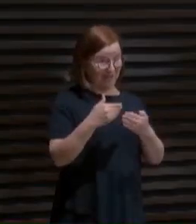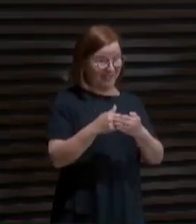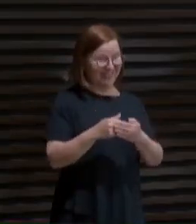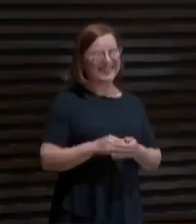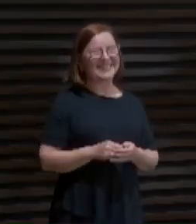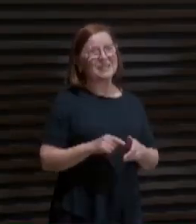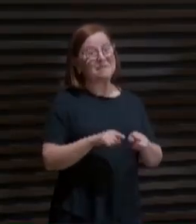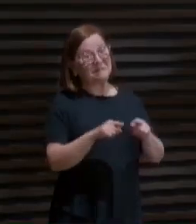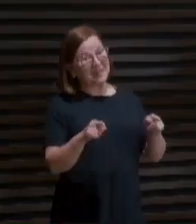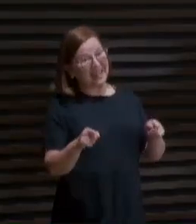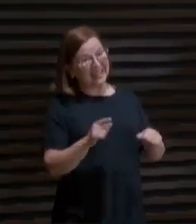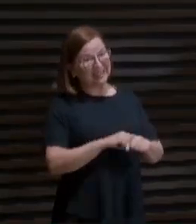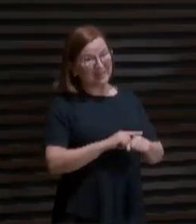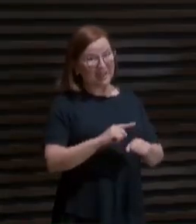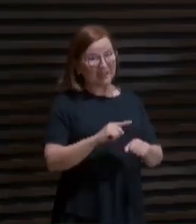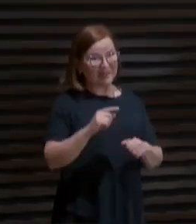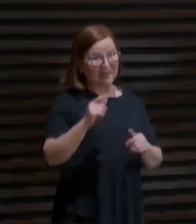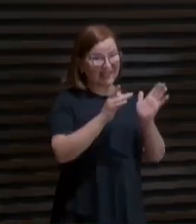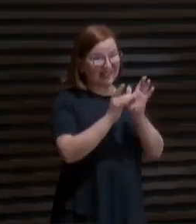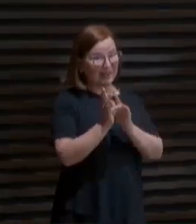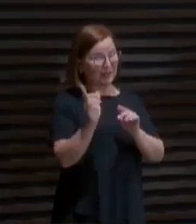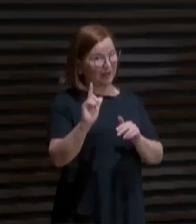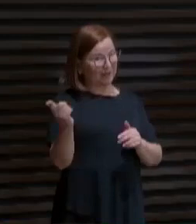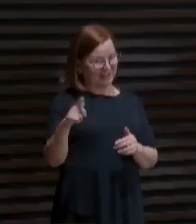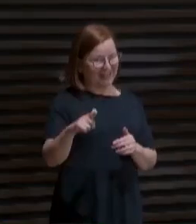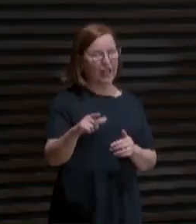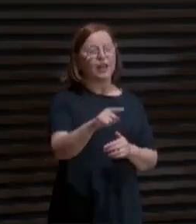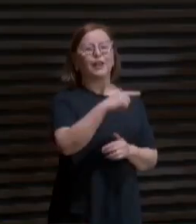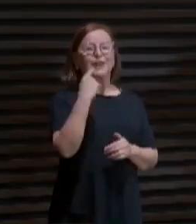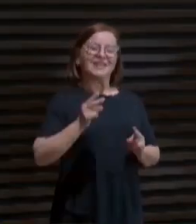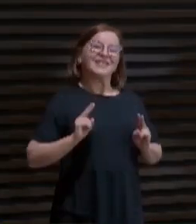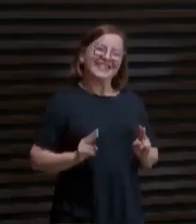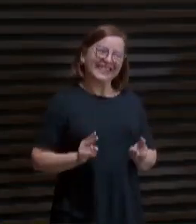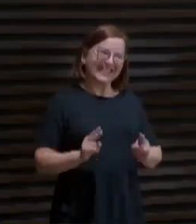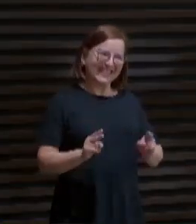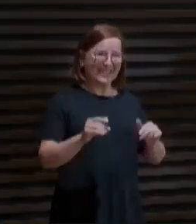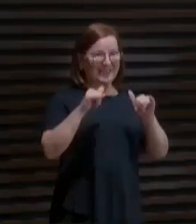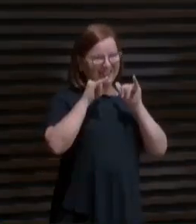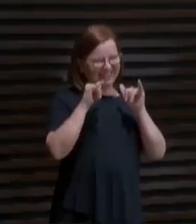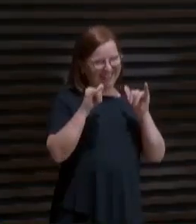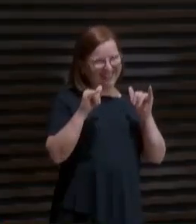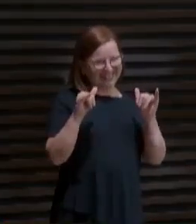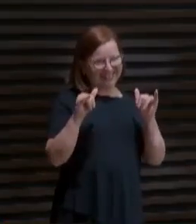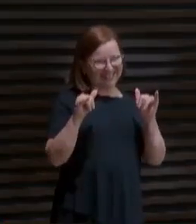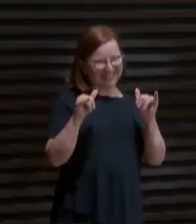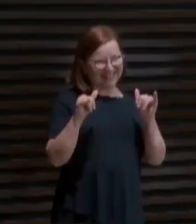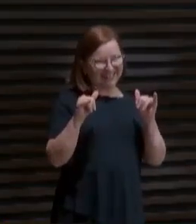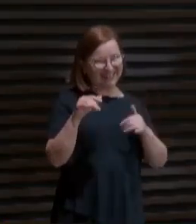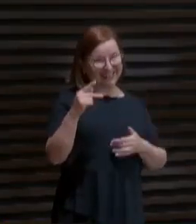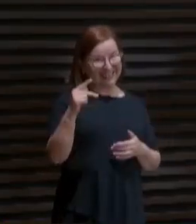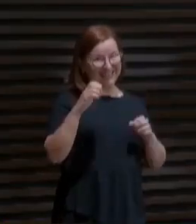Mas enquanto Ele não vier, nós vamos continuar proclamando o